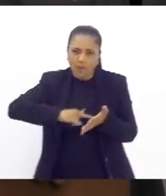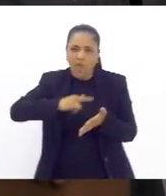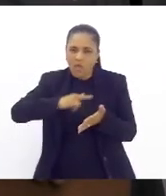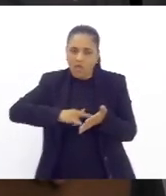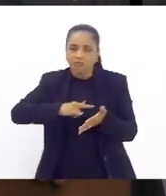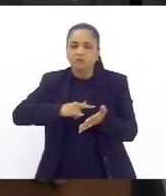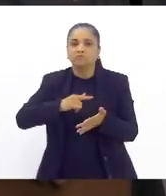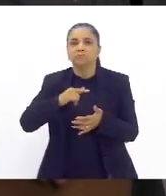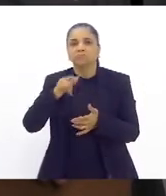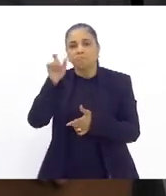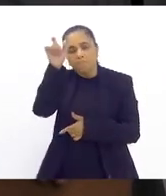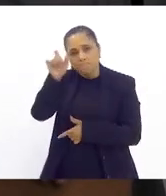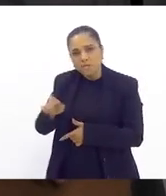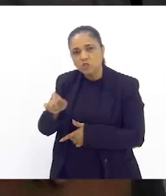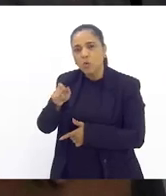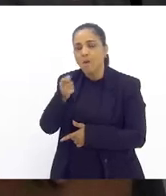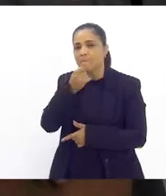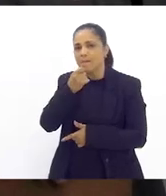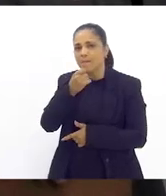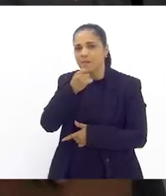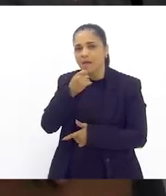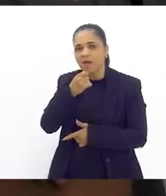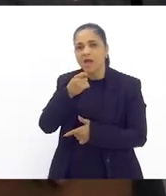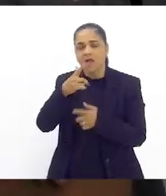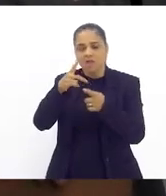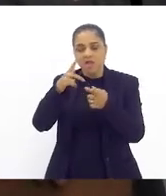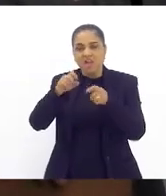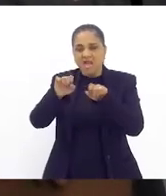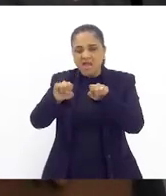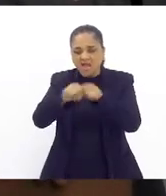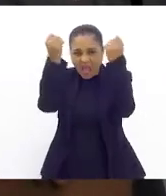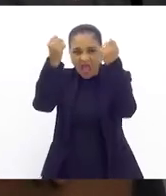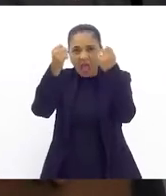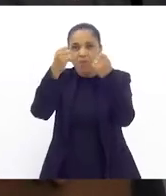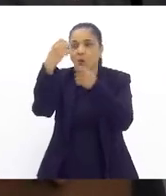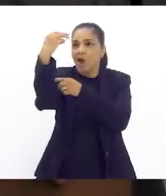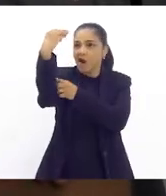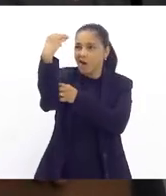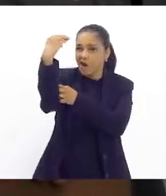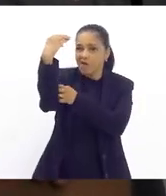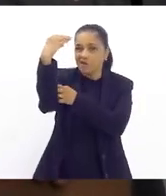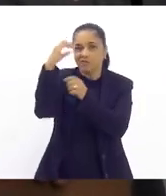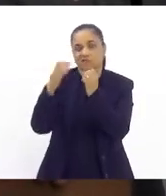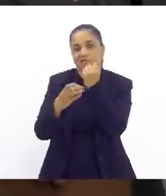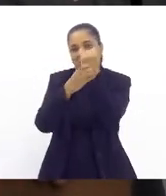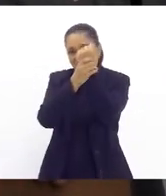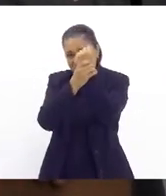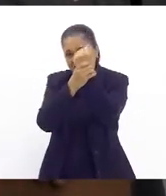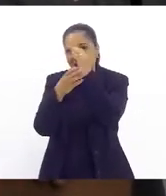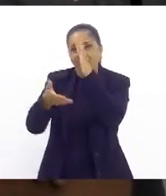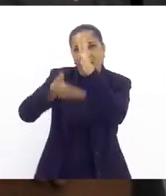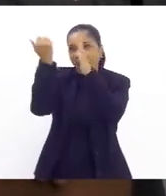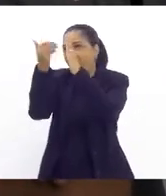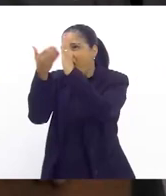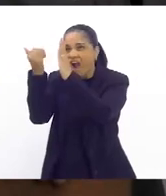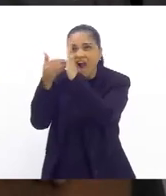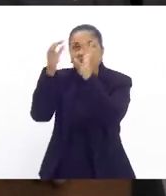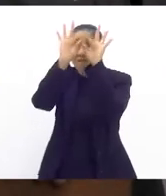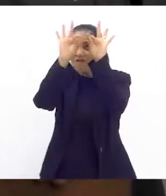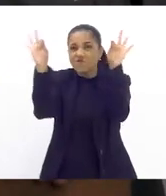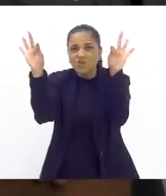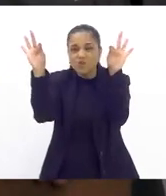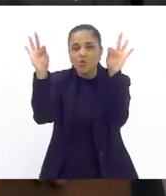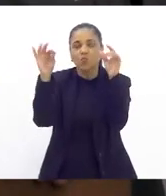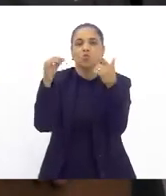pessoas relatando quebram câmeras de segurança dos poucos que ainda tem saia arrancando todos os filhos